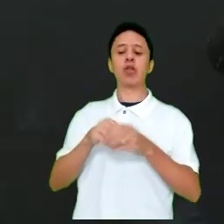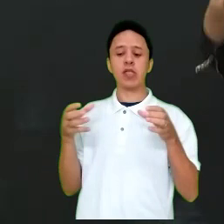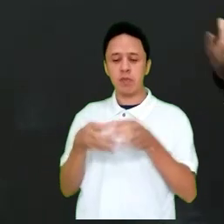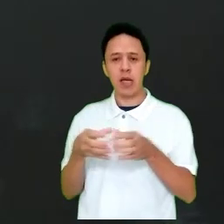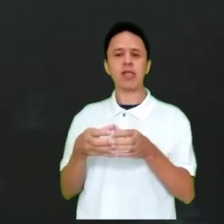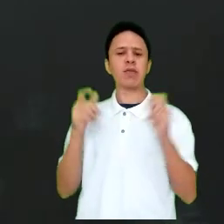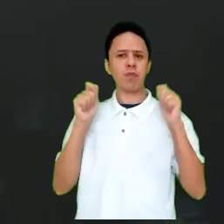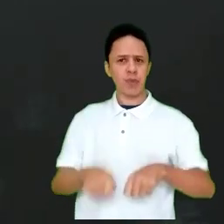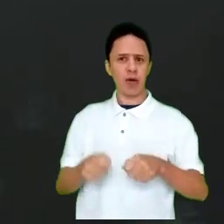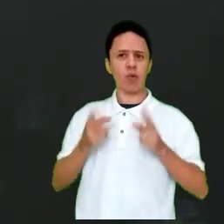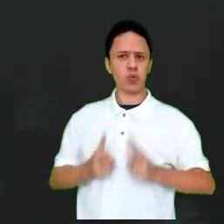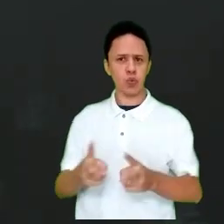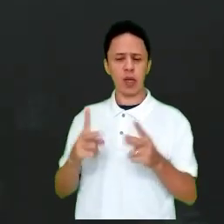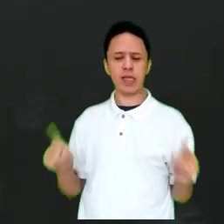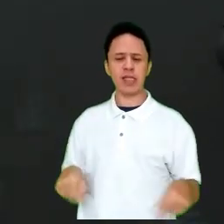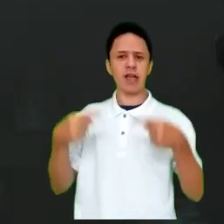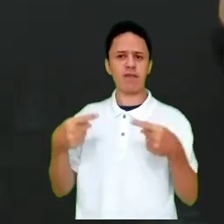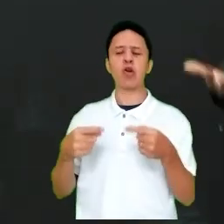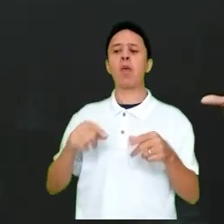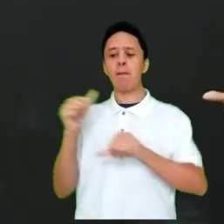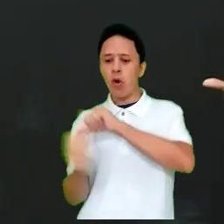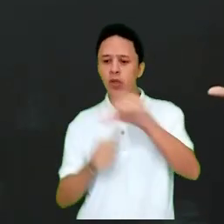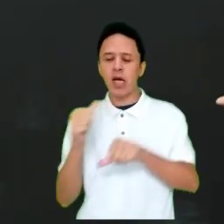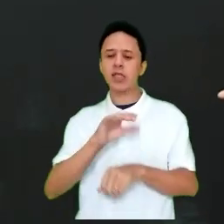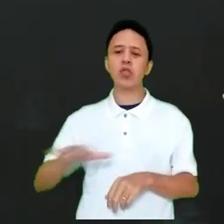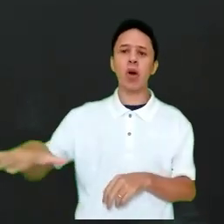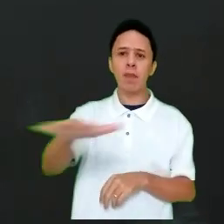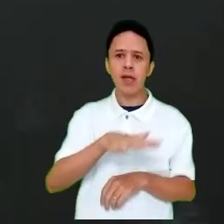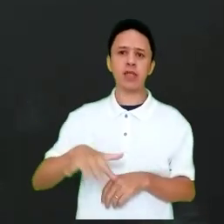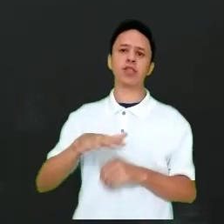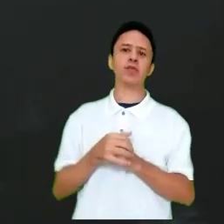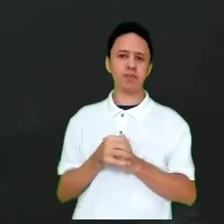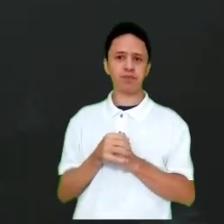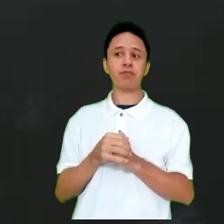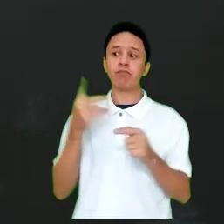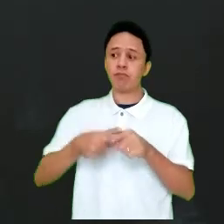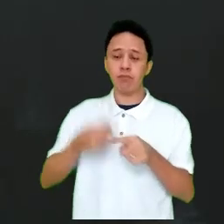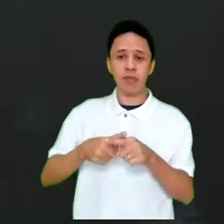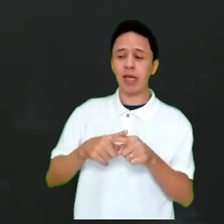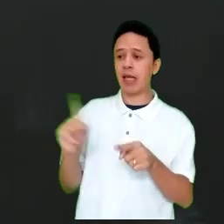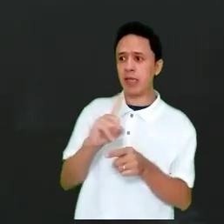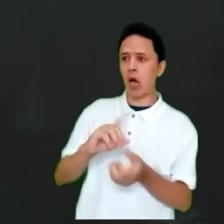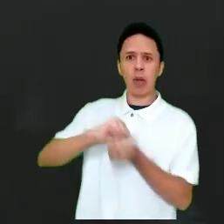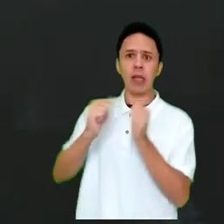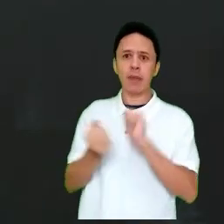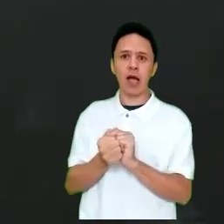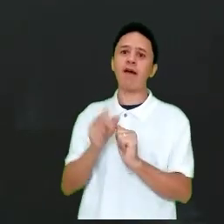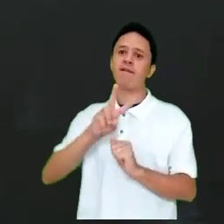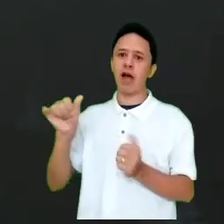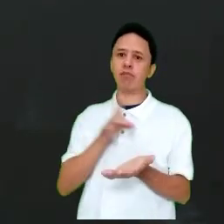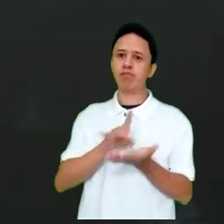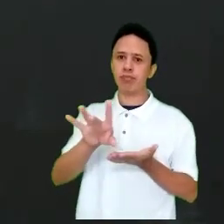espécie, permite lidar com os desafios, com as mudanças que o ambiente impõe. Por quê? Porque aquele que não está